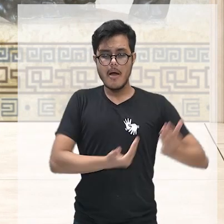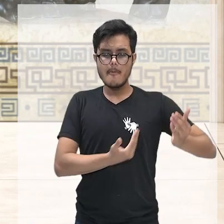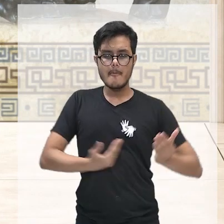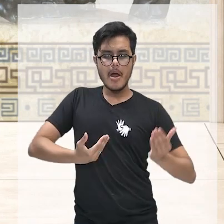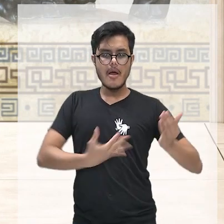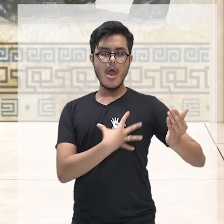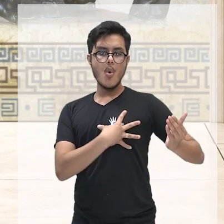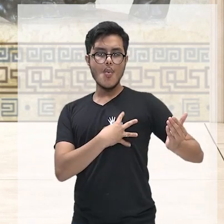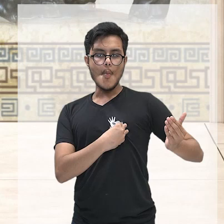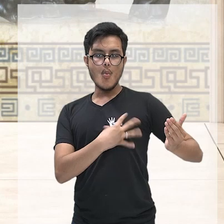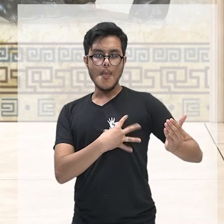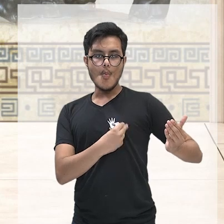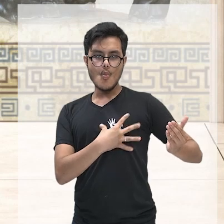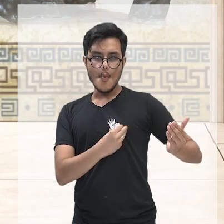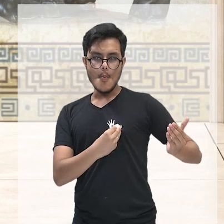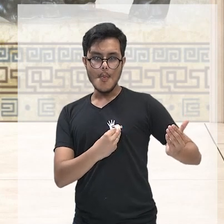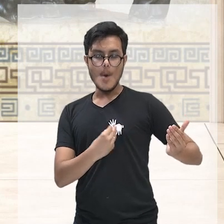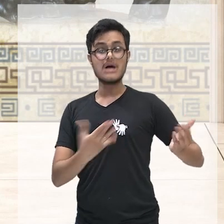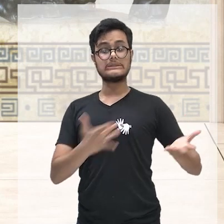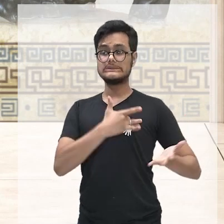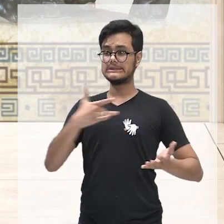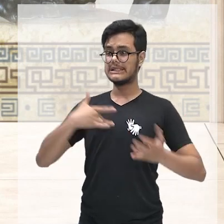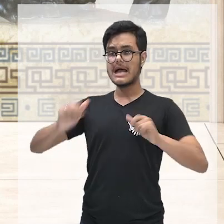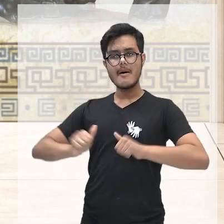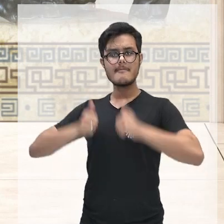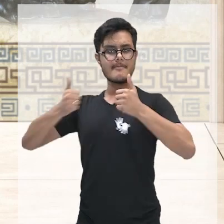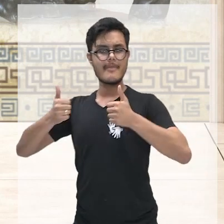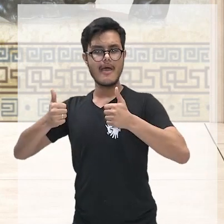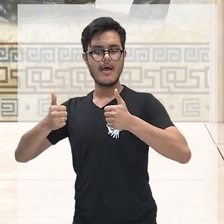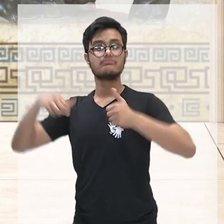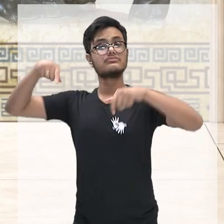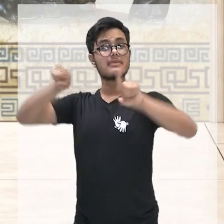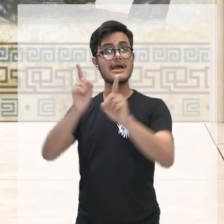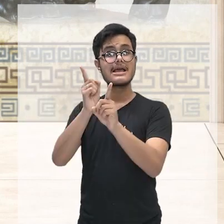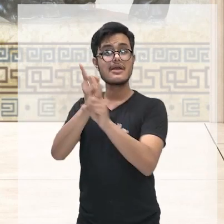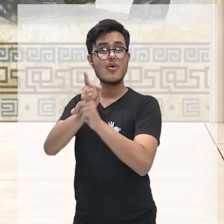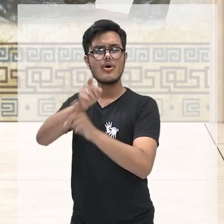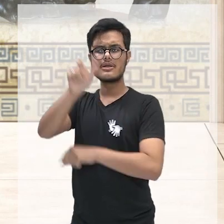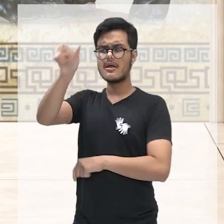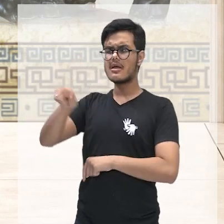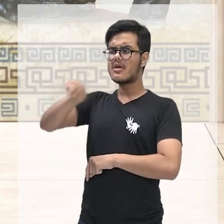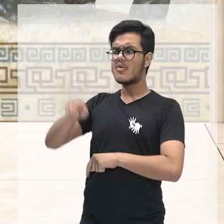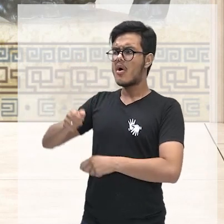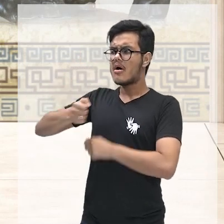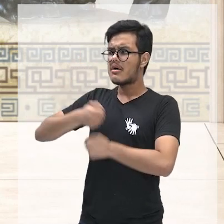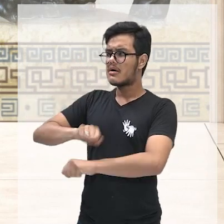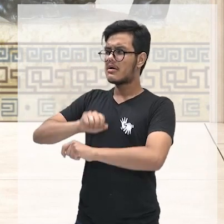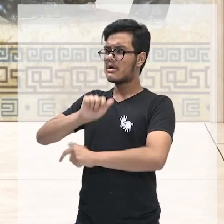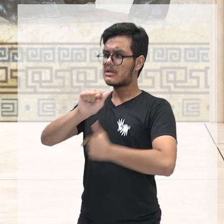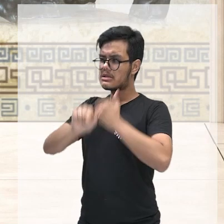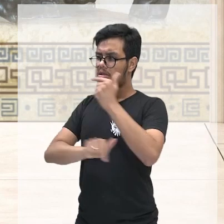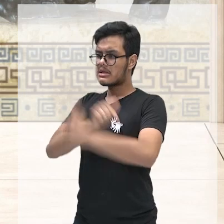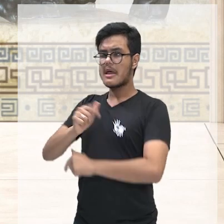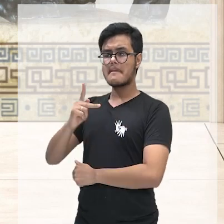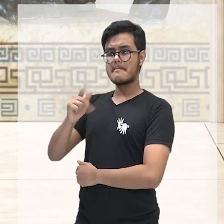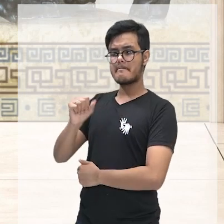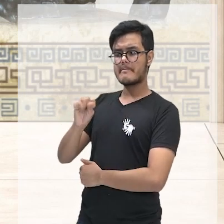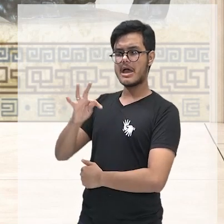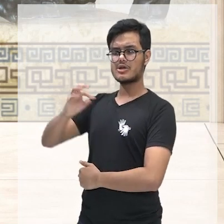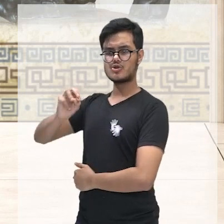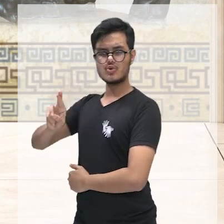Morte bom eles foram encontrados por um pastor né que estava pastoreando ali próximo do rio do Rio